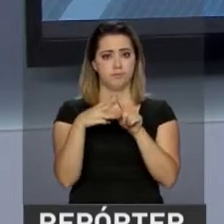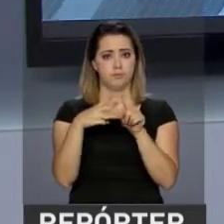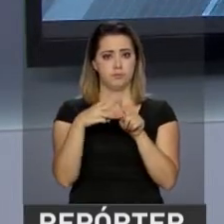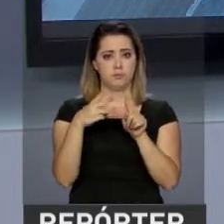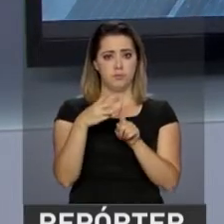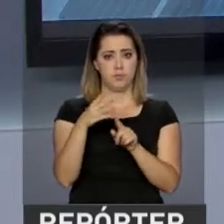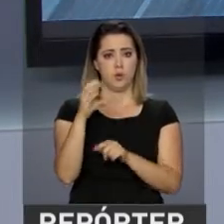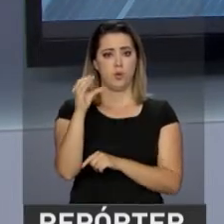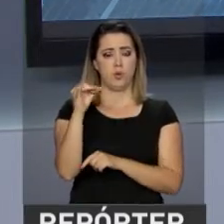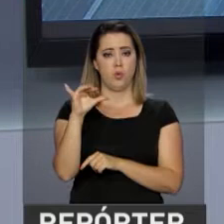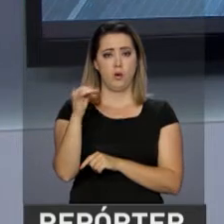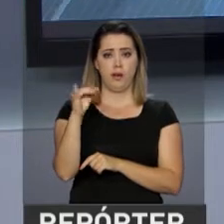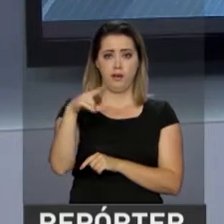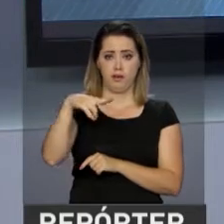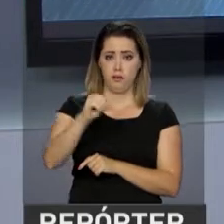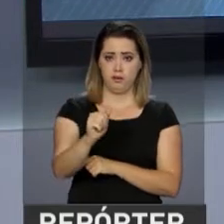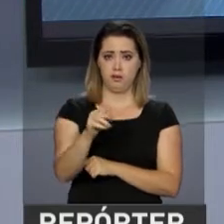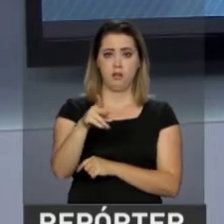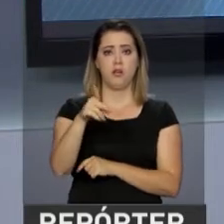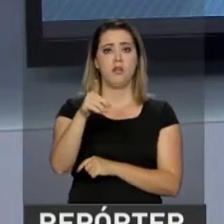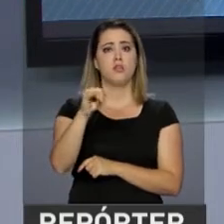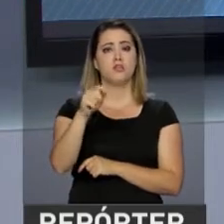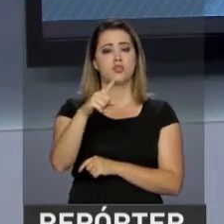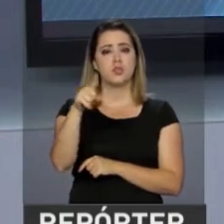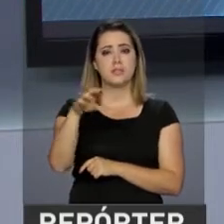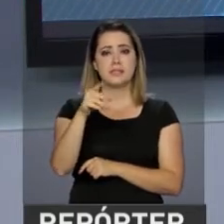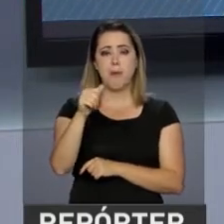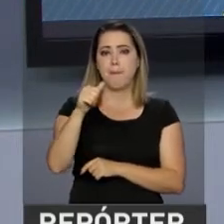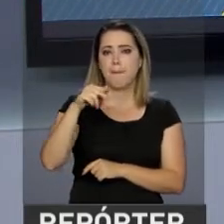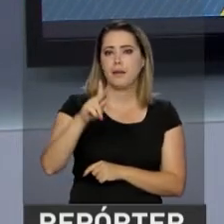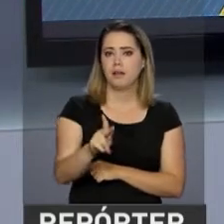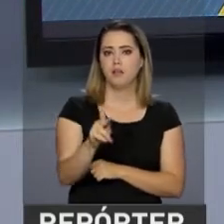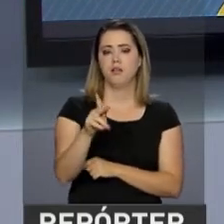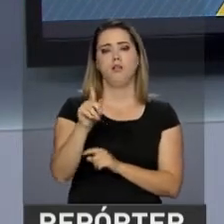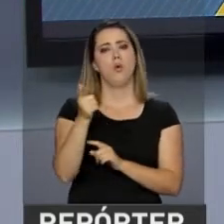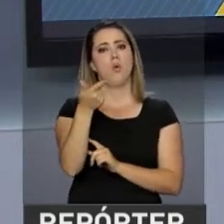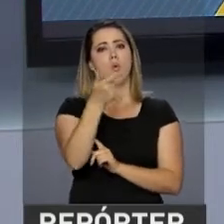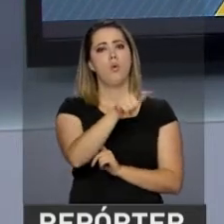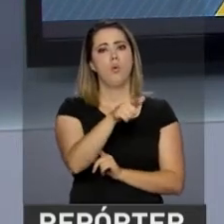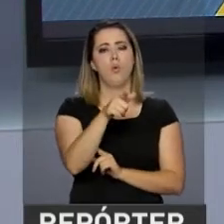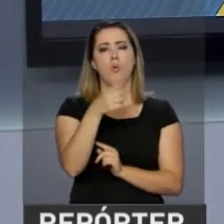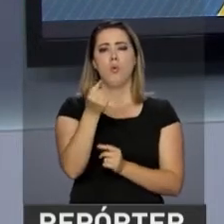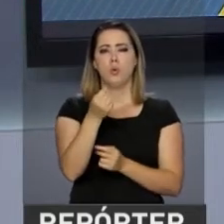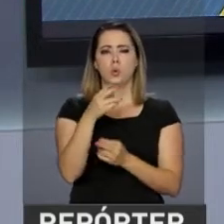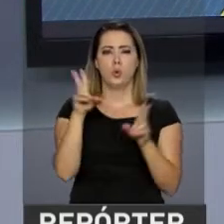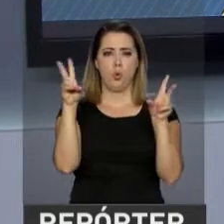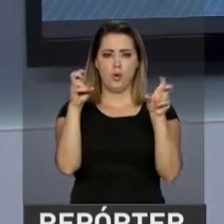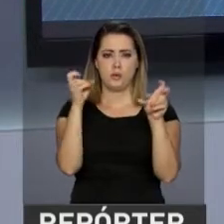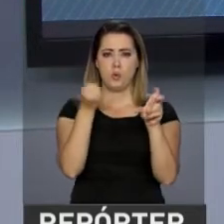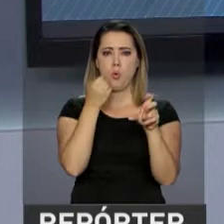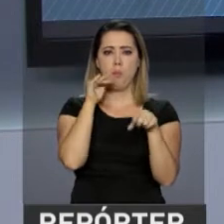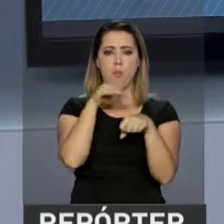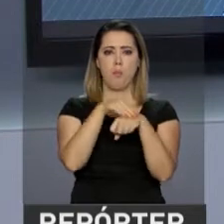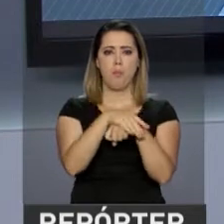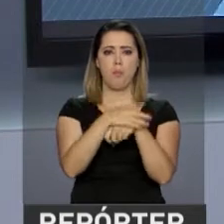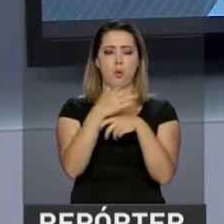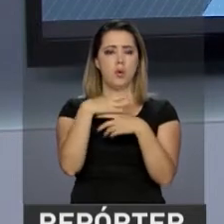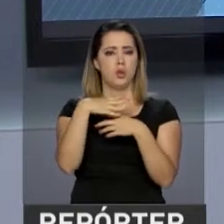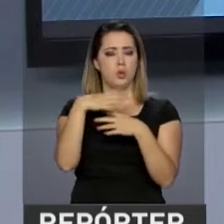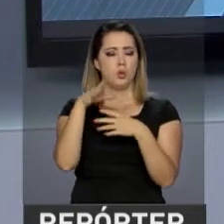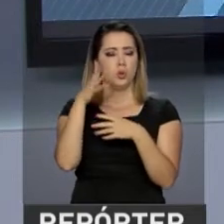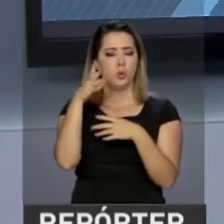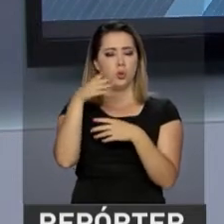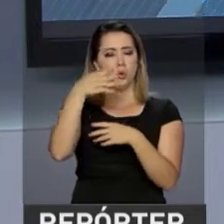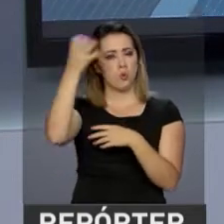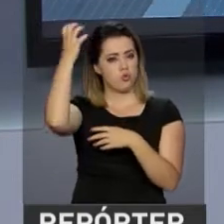cocaína de a a z pan e flunitrazepam conhecido como boa noite cinderela a produção dos materiais pelo